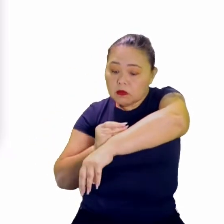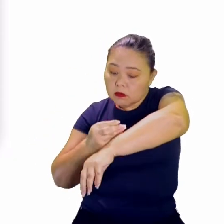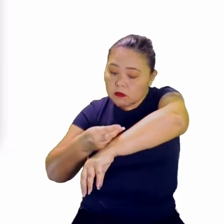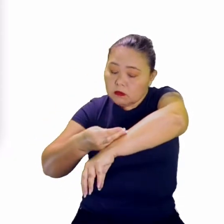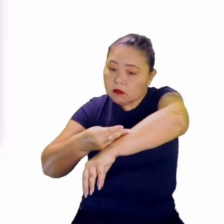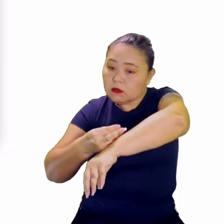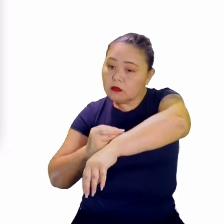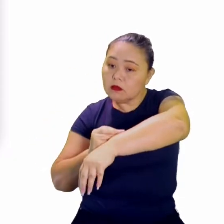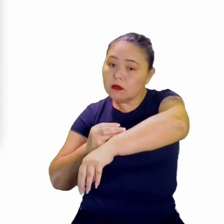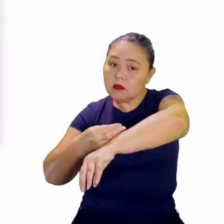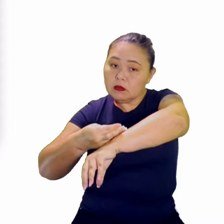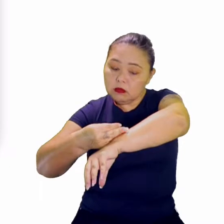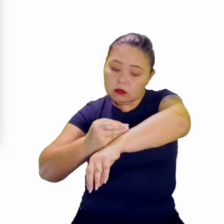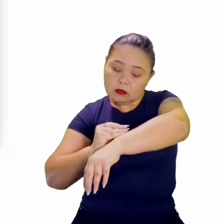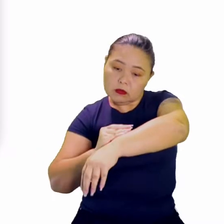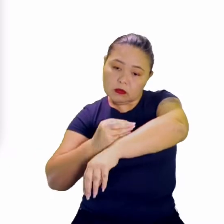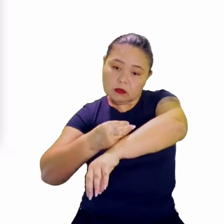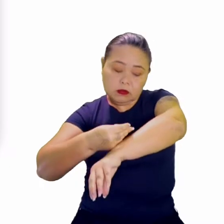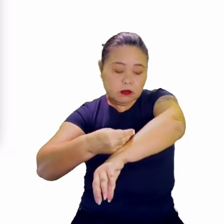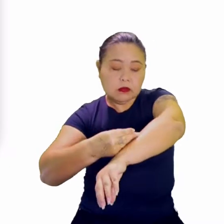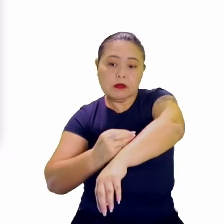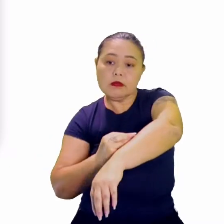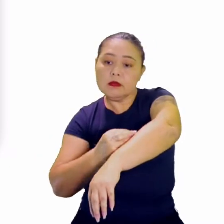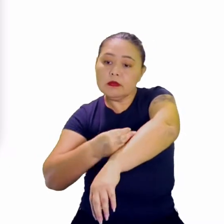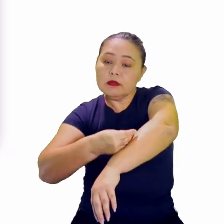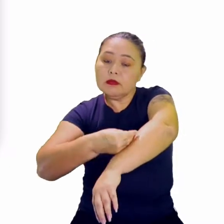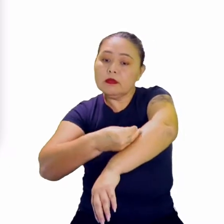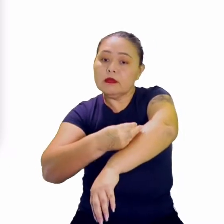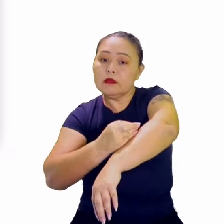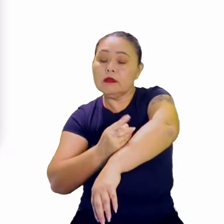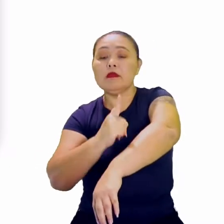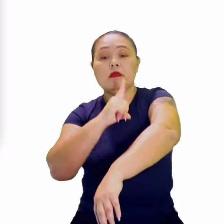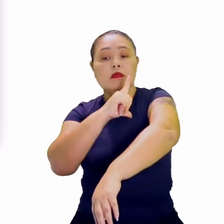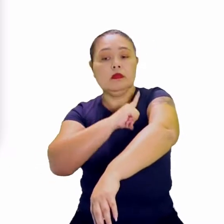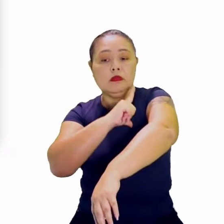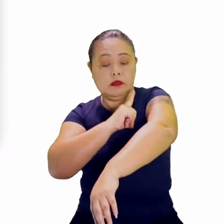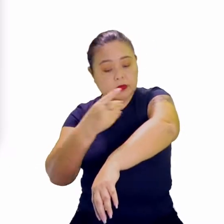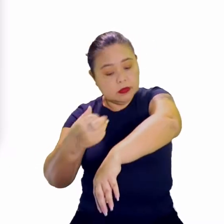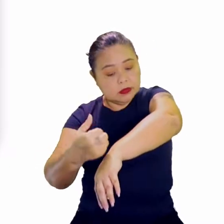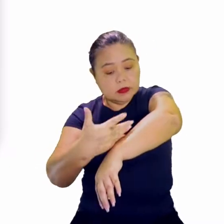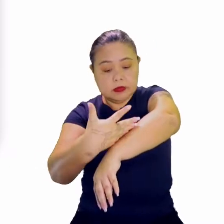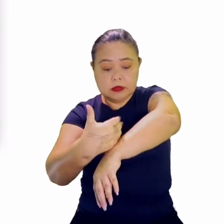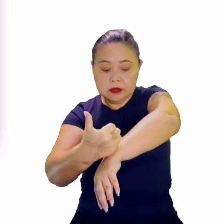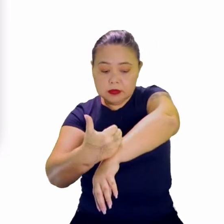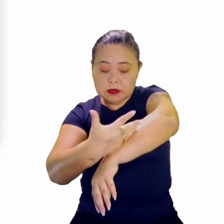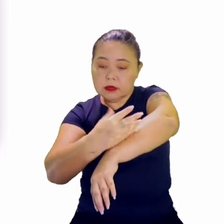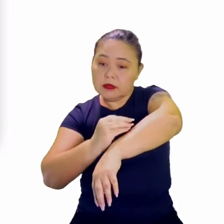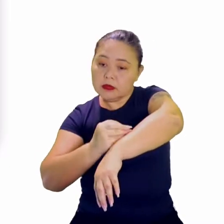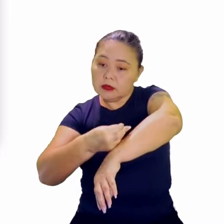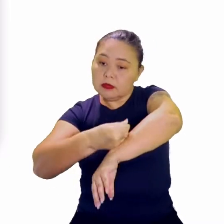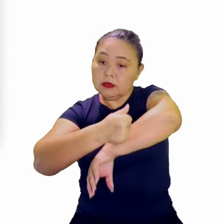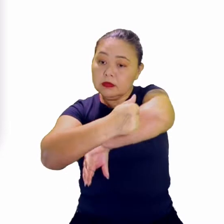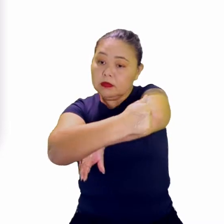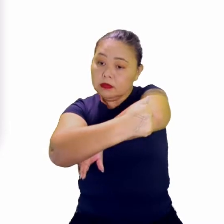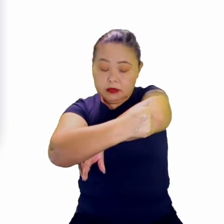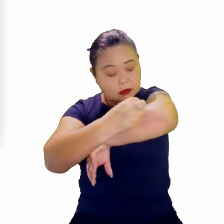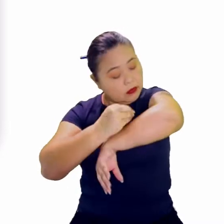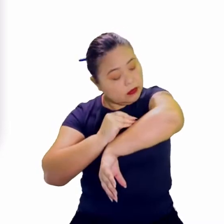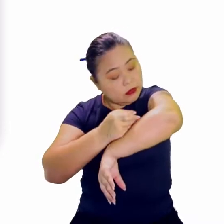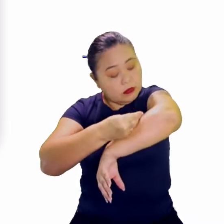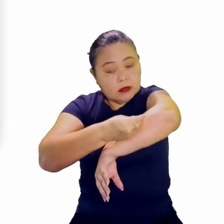conjuntivo, né? Por meio ali dos tendões. Então eu tenho essa inserção do músculo preso ali ao